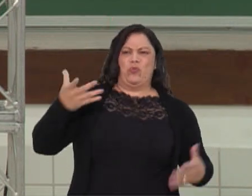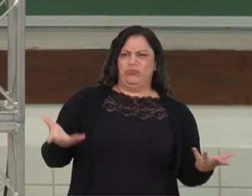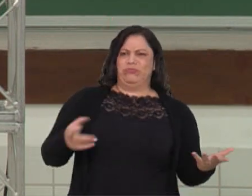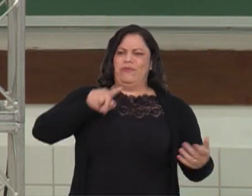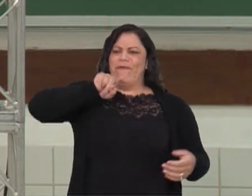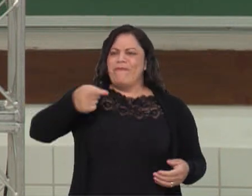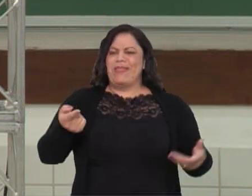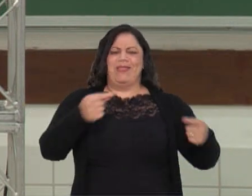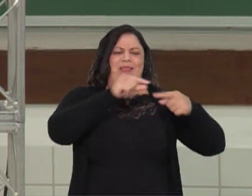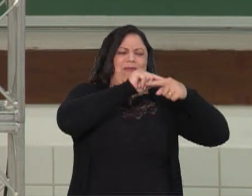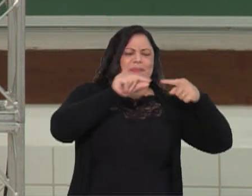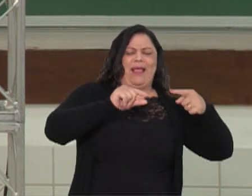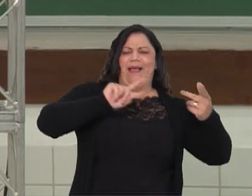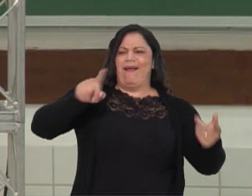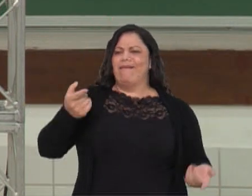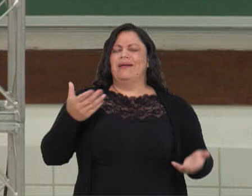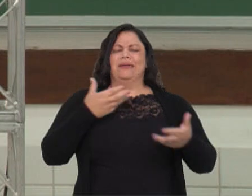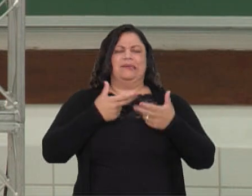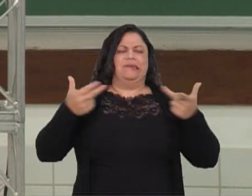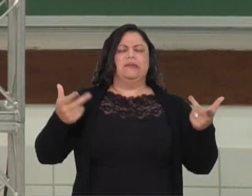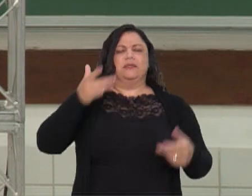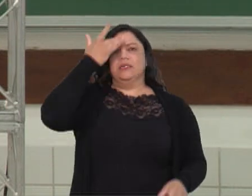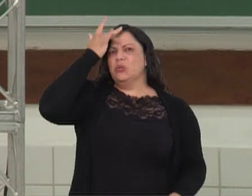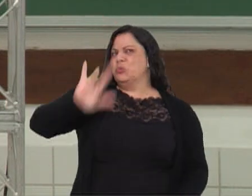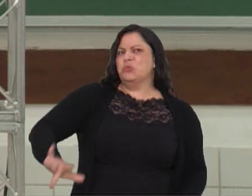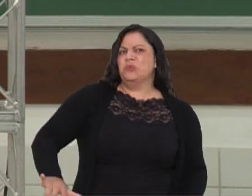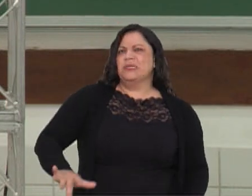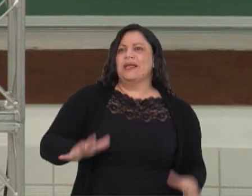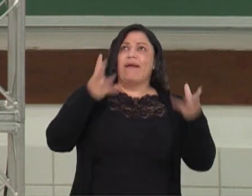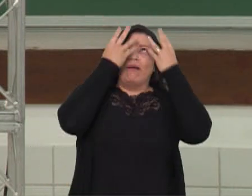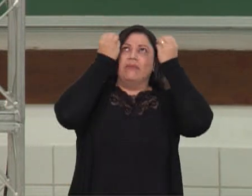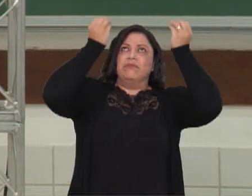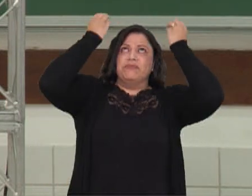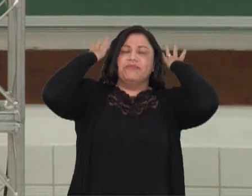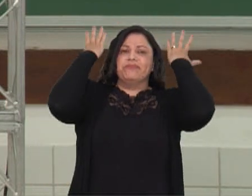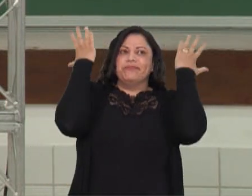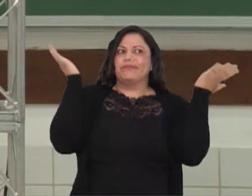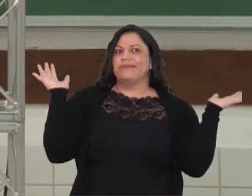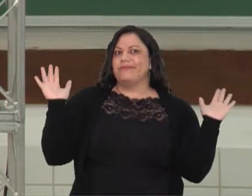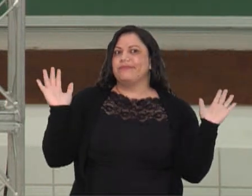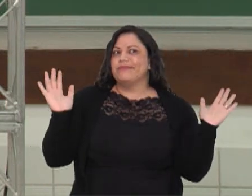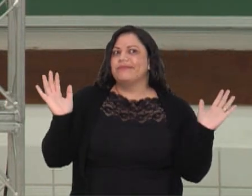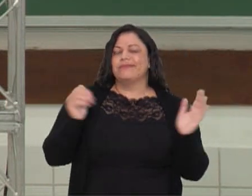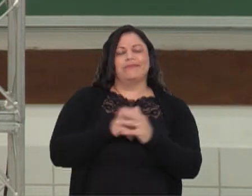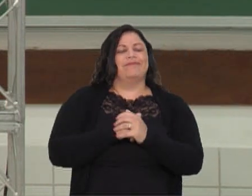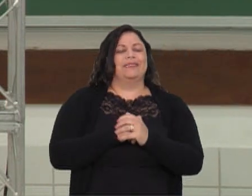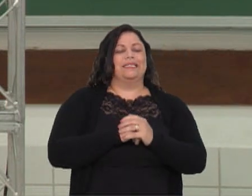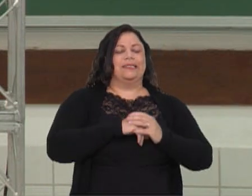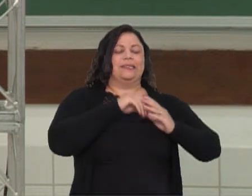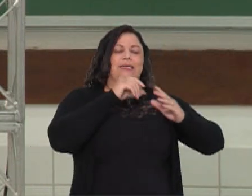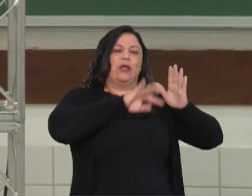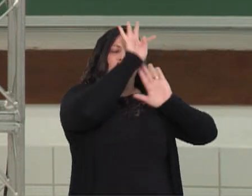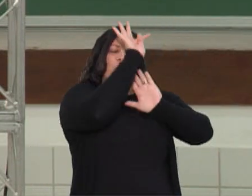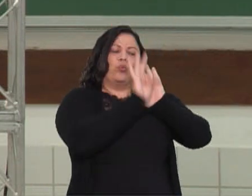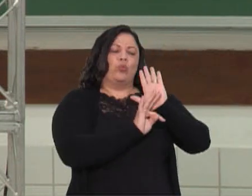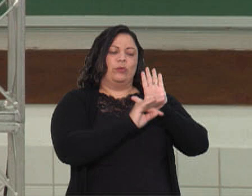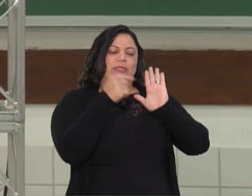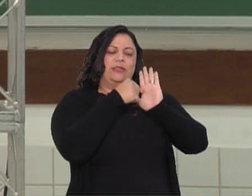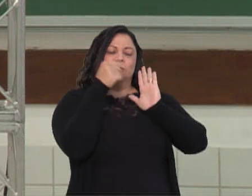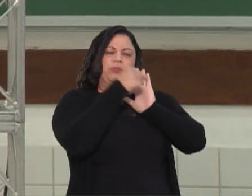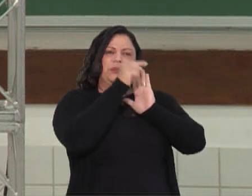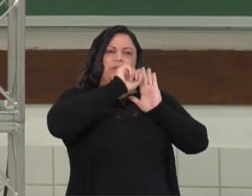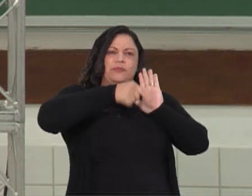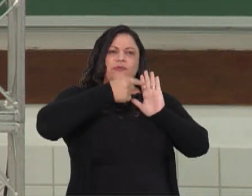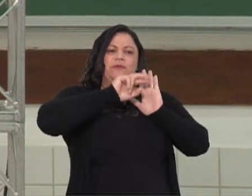professora, eu não sei usar a vírgula. Ai, eu esqueci de pôr os pontos no meu texto. E os pontos, eles são